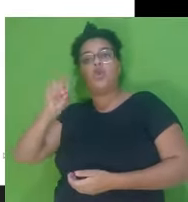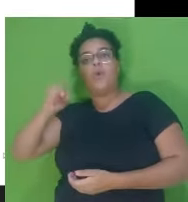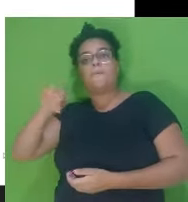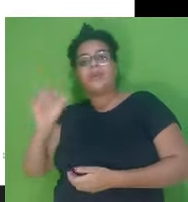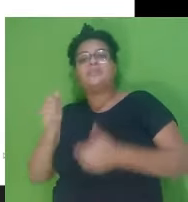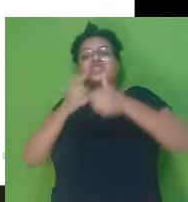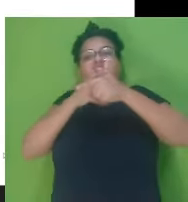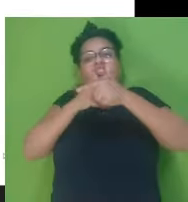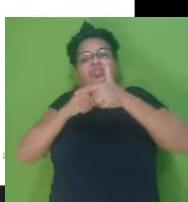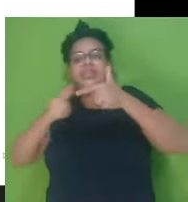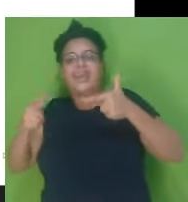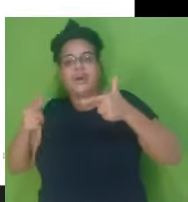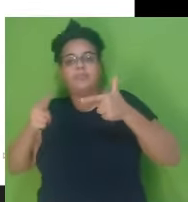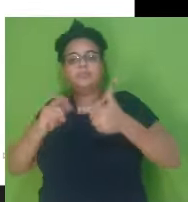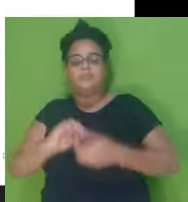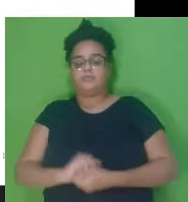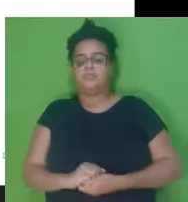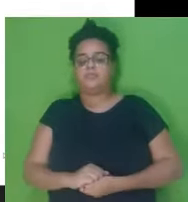do dividendo,